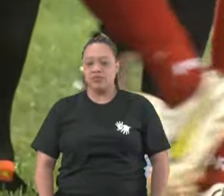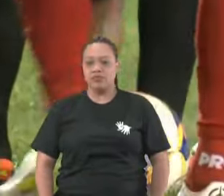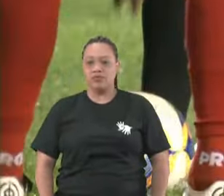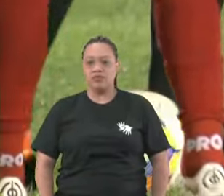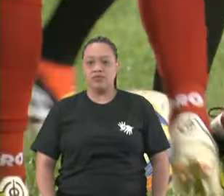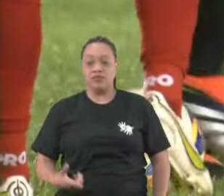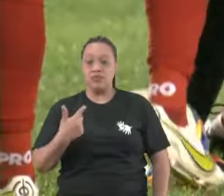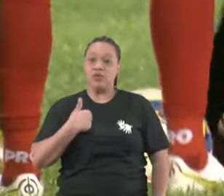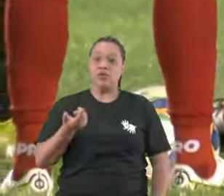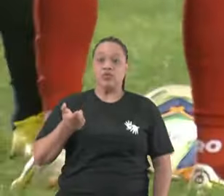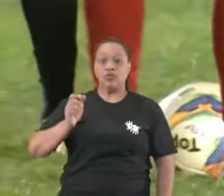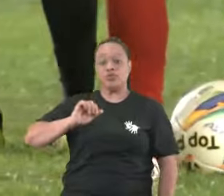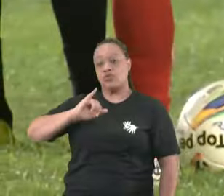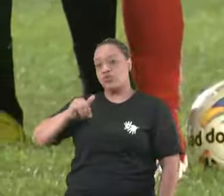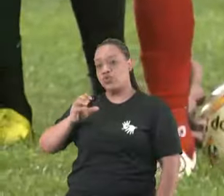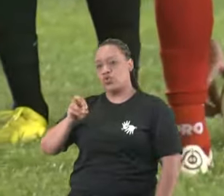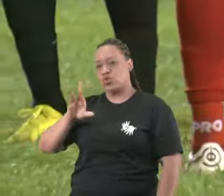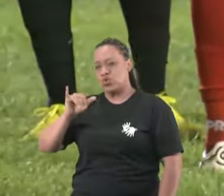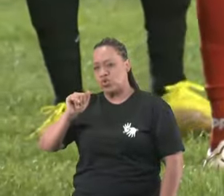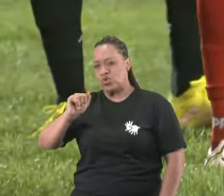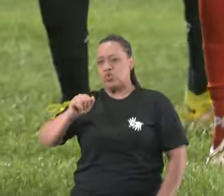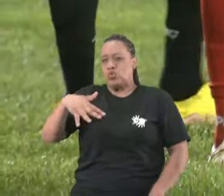O Jorginho passa a mão ali onde dói, né?